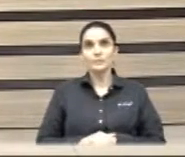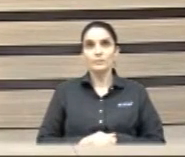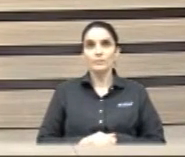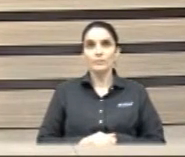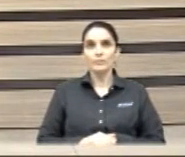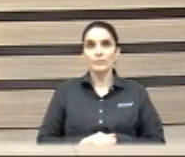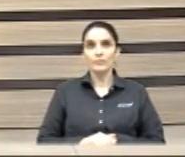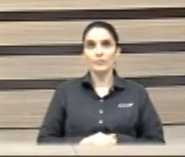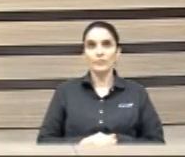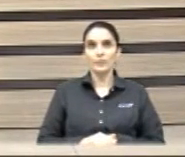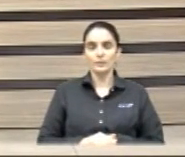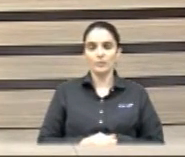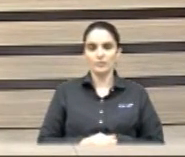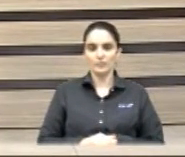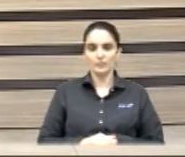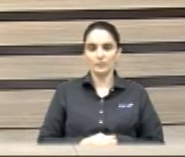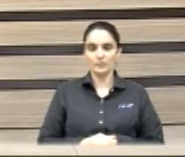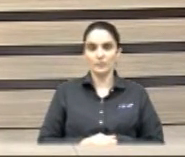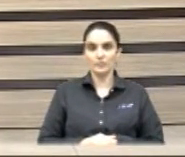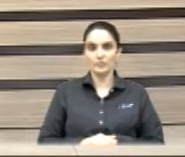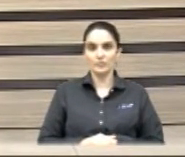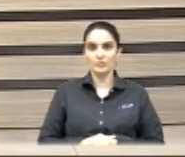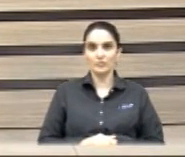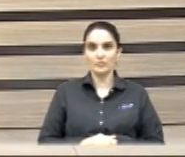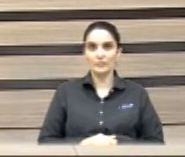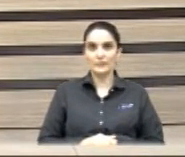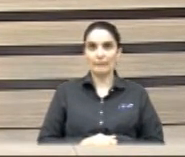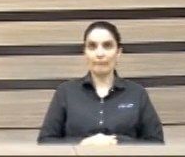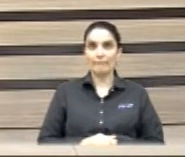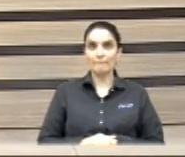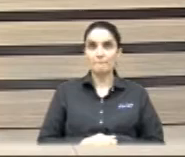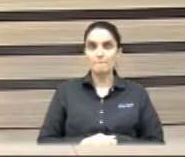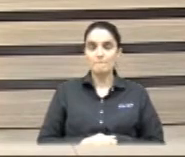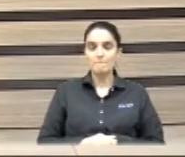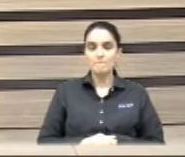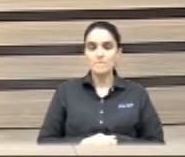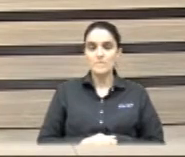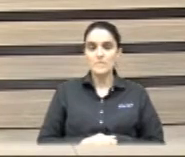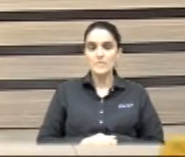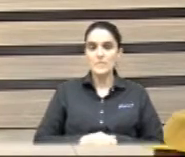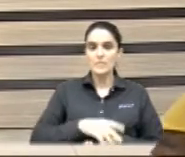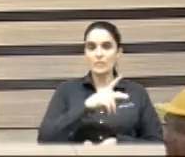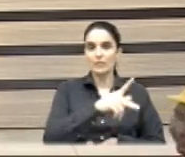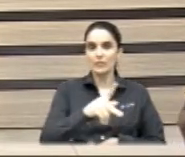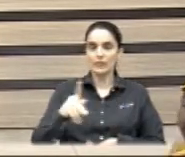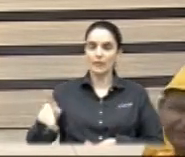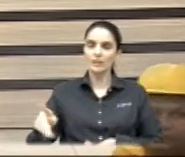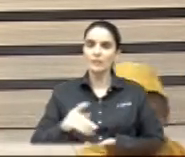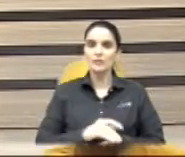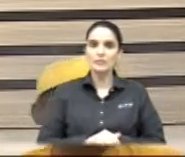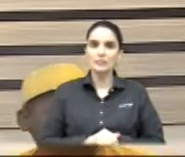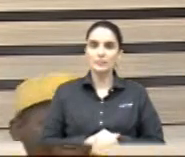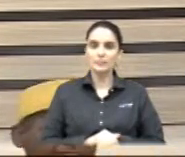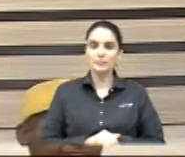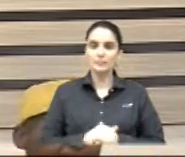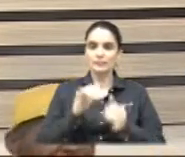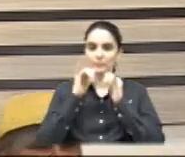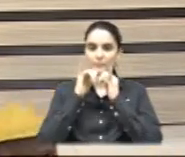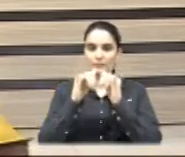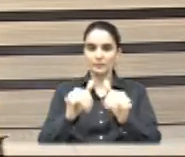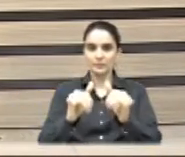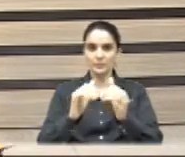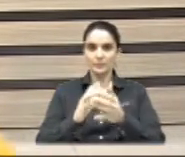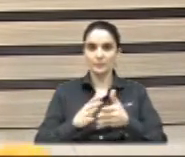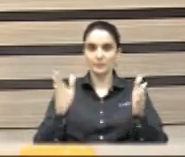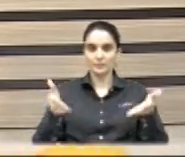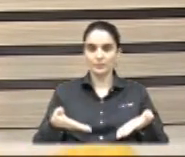Questão de ordem. Esta presidência comunica que o